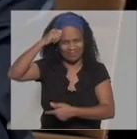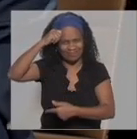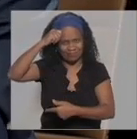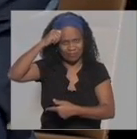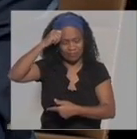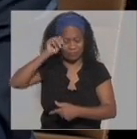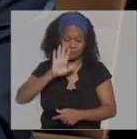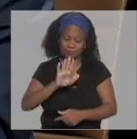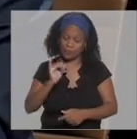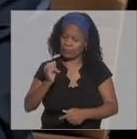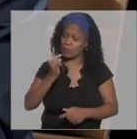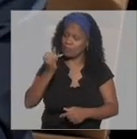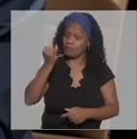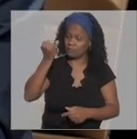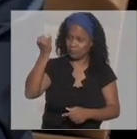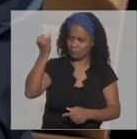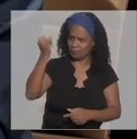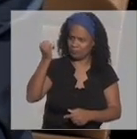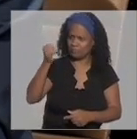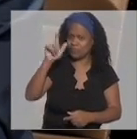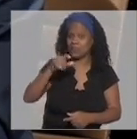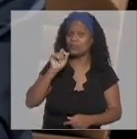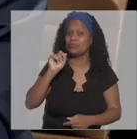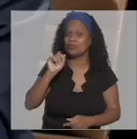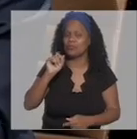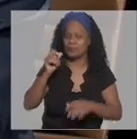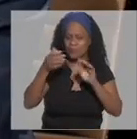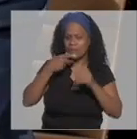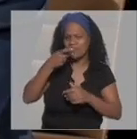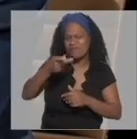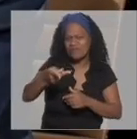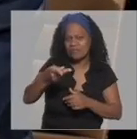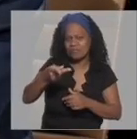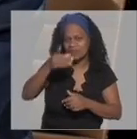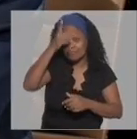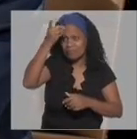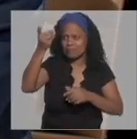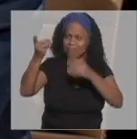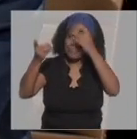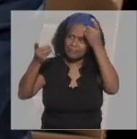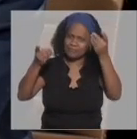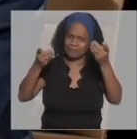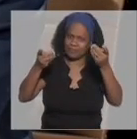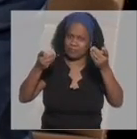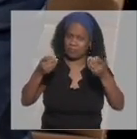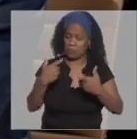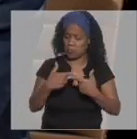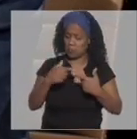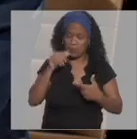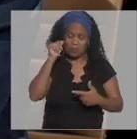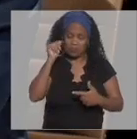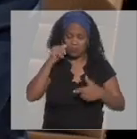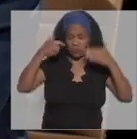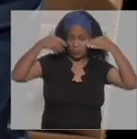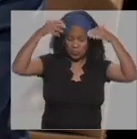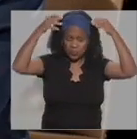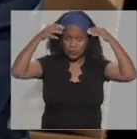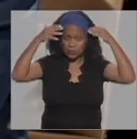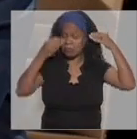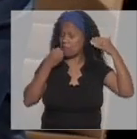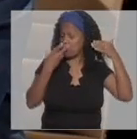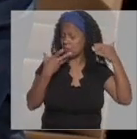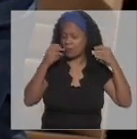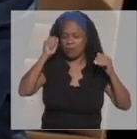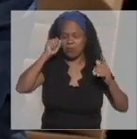em o importante disso é desmistificar essa idéia é de que uma princesa boazinha um